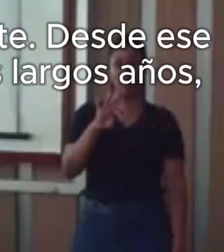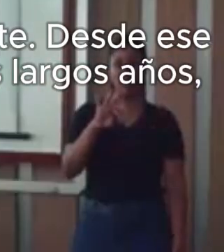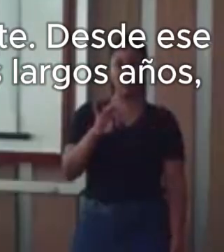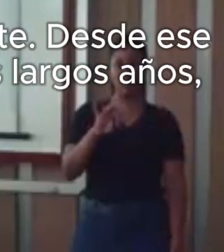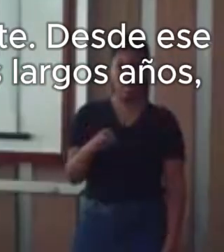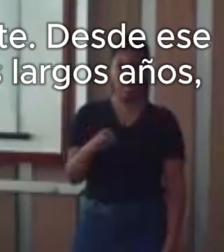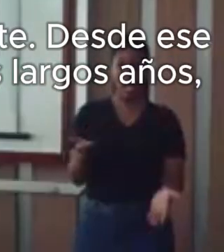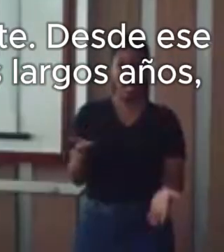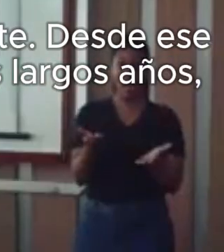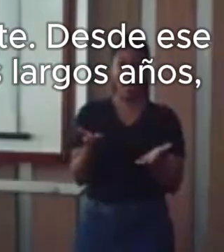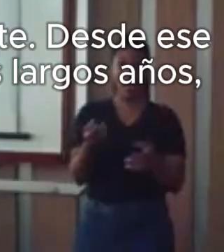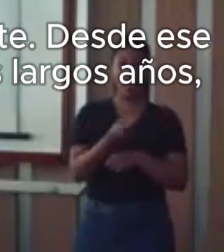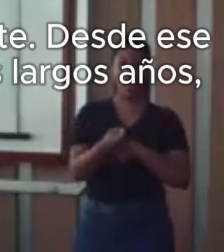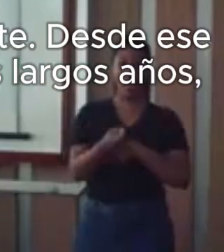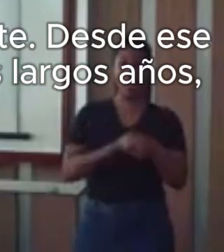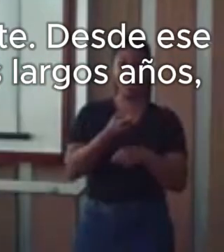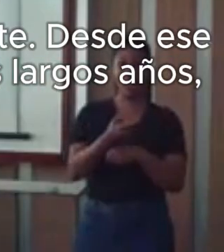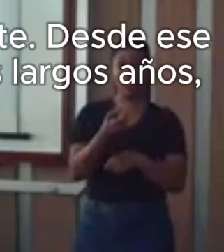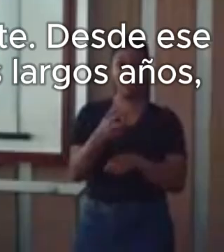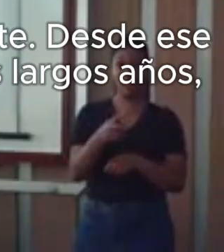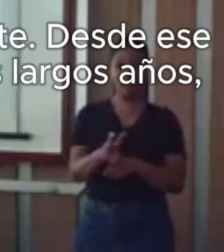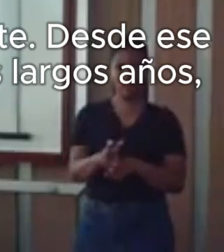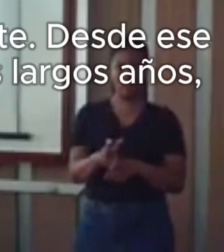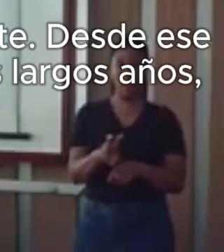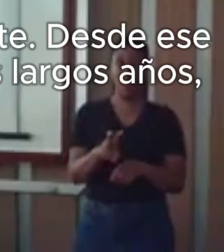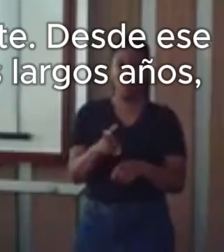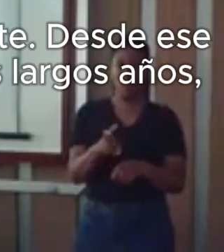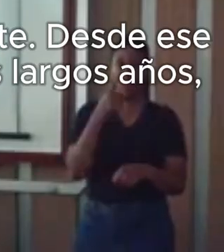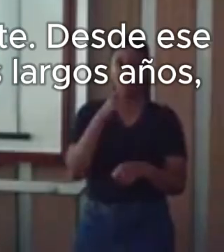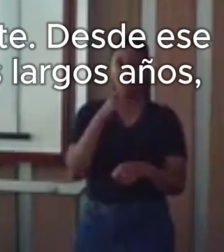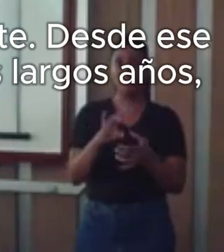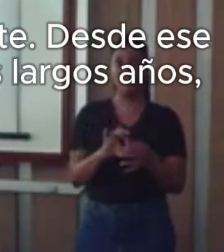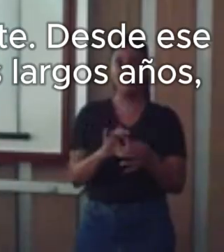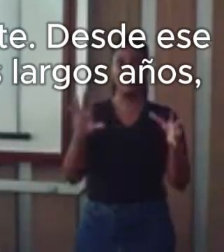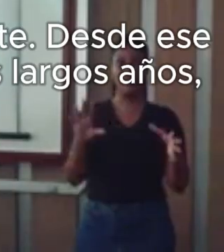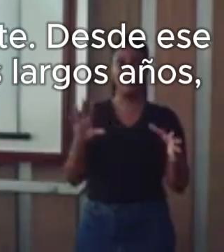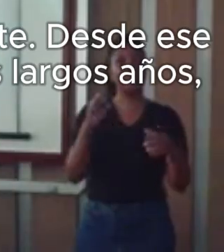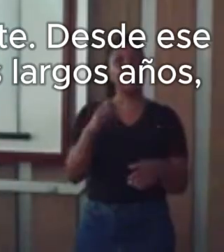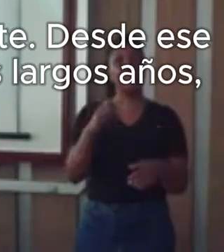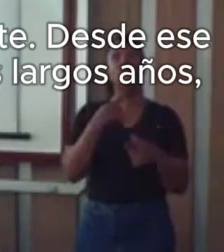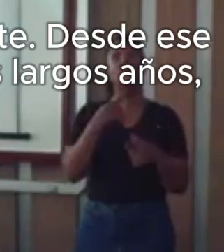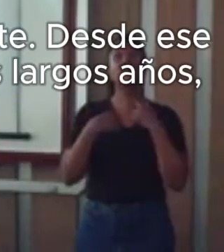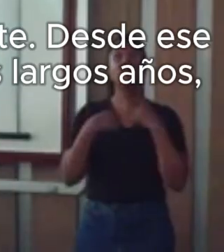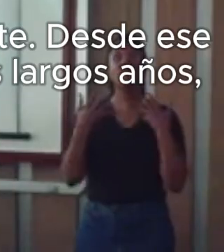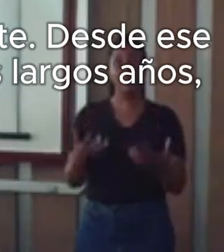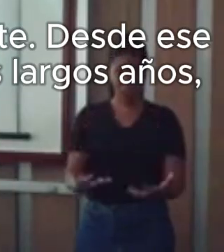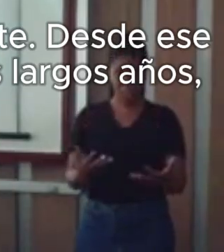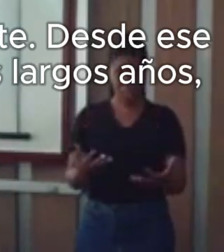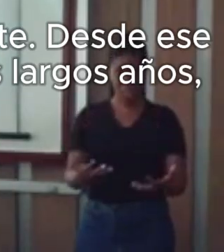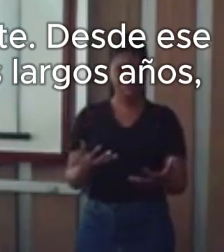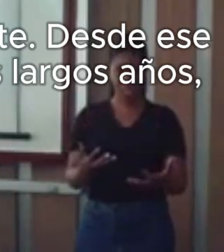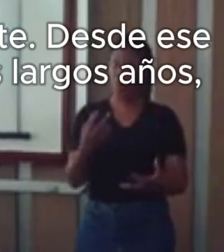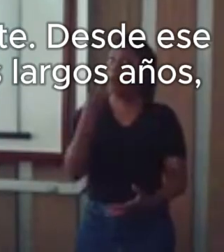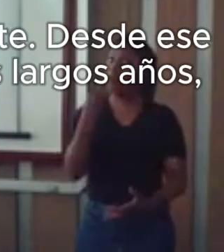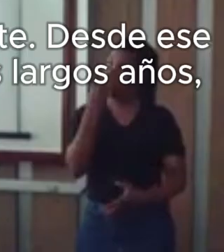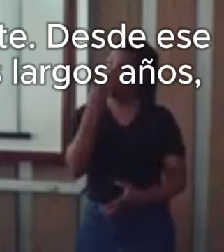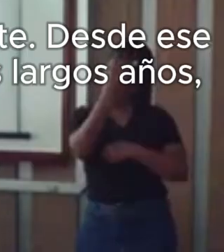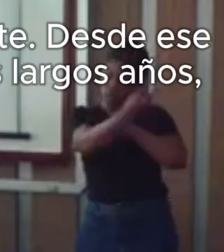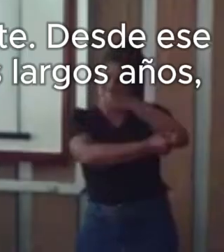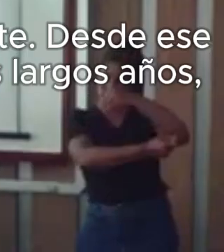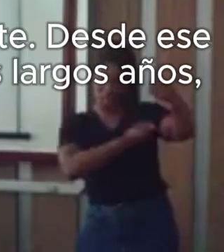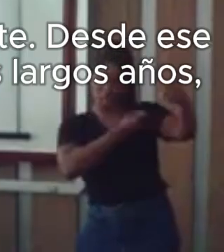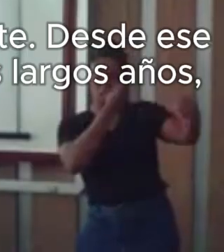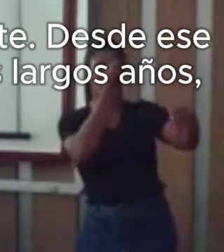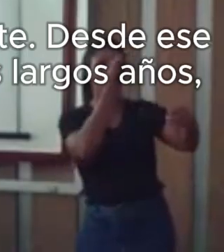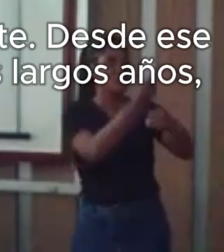liberou. Podia falar, né? Porque agora, se alguém quiser fazer por 2 longos anos, não pode. É tudo nosso.